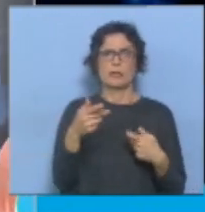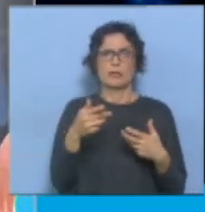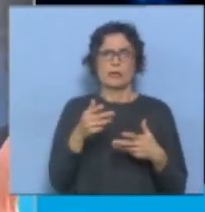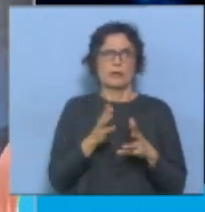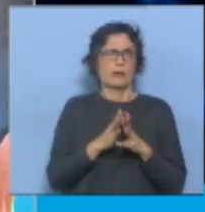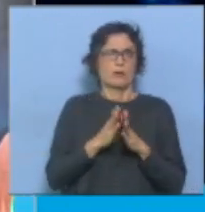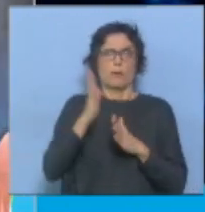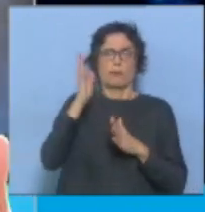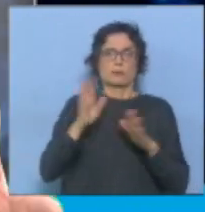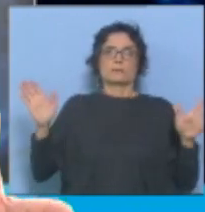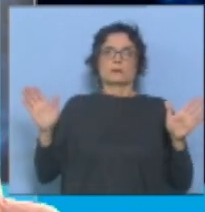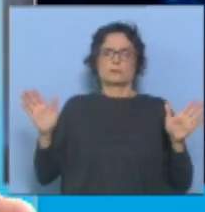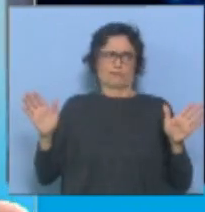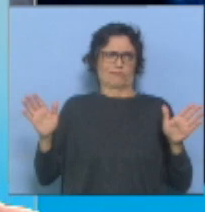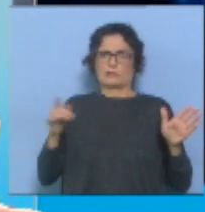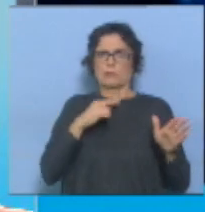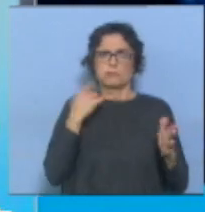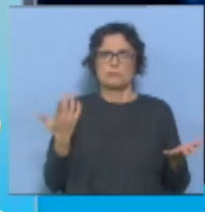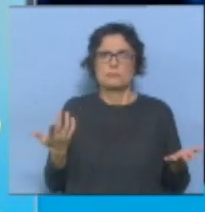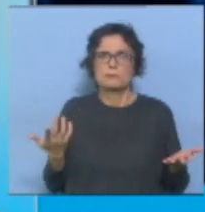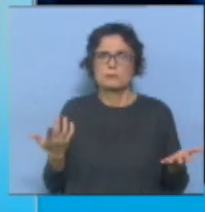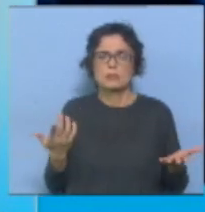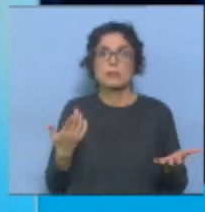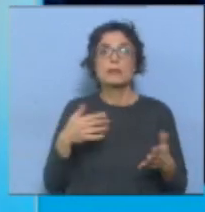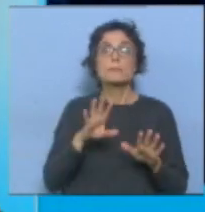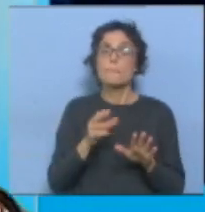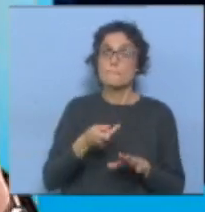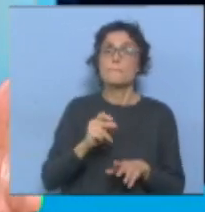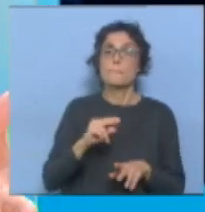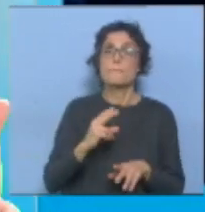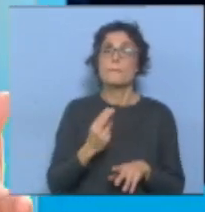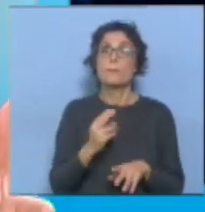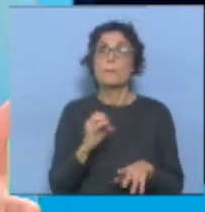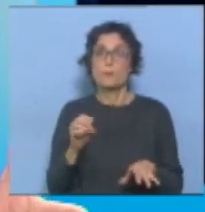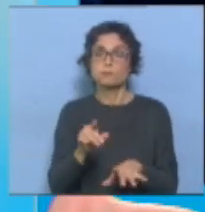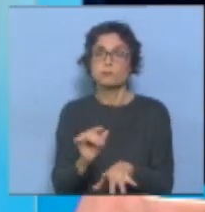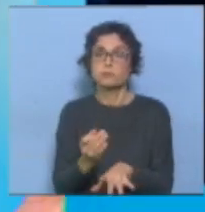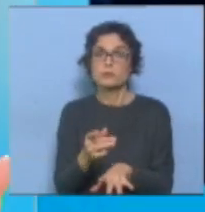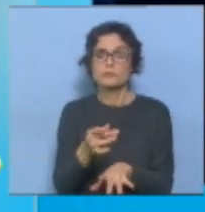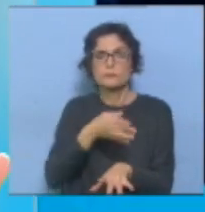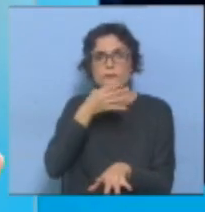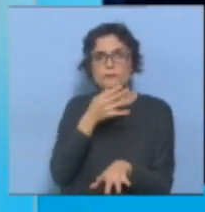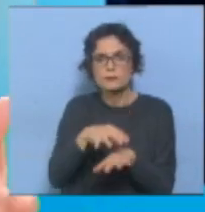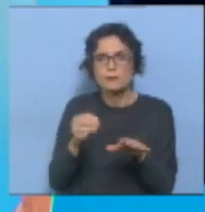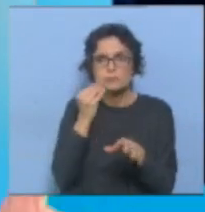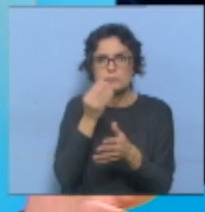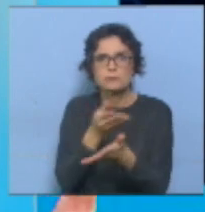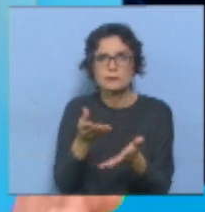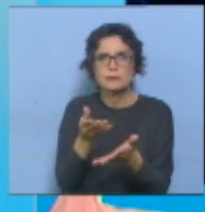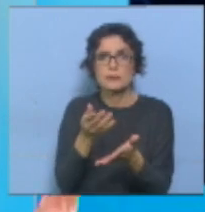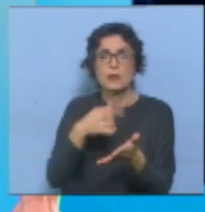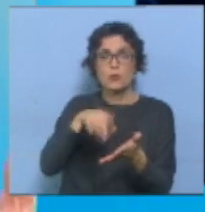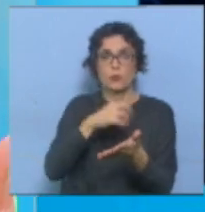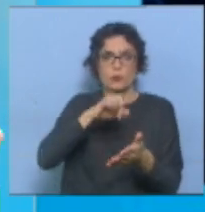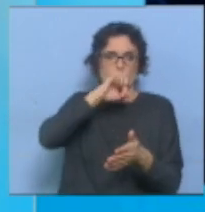é impensável. Mas Paulo fala precisamente deste temor, que eu acho que todos nós, que trabalhamos, bispos,